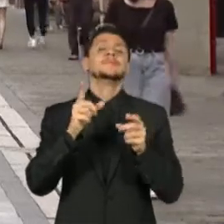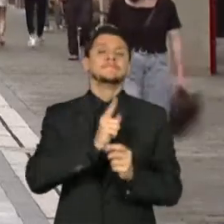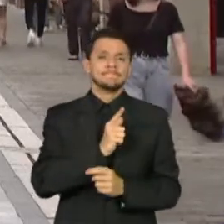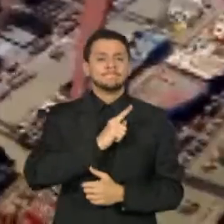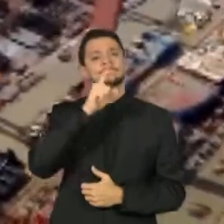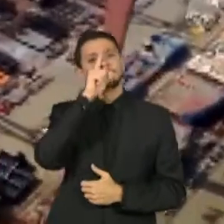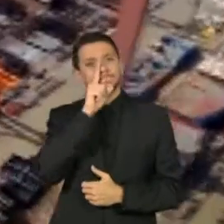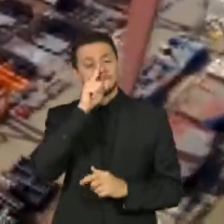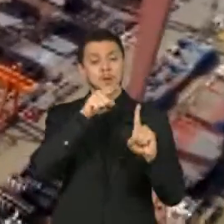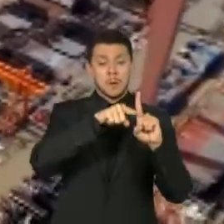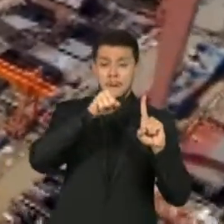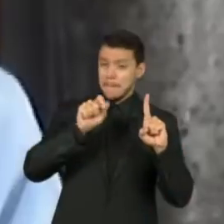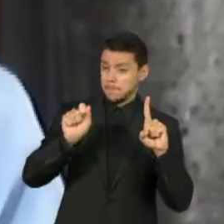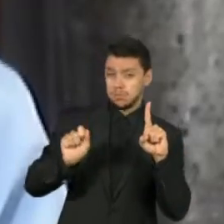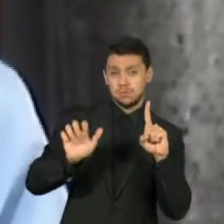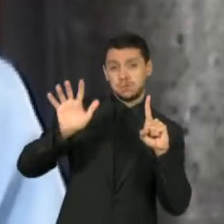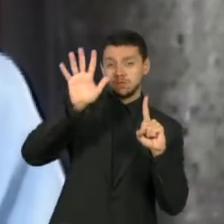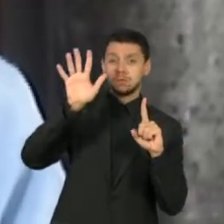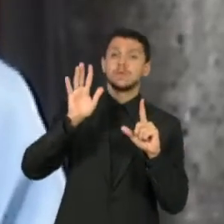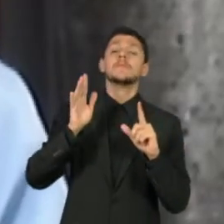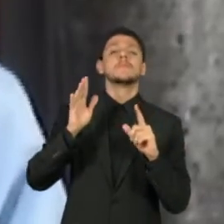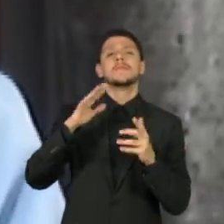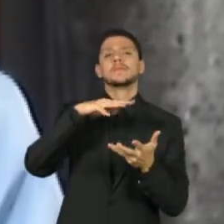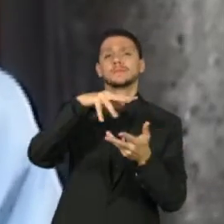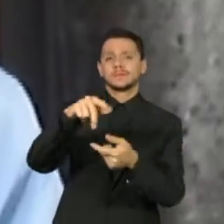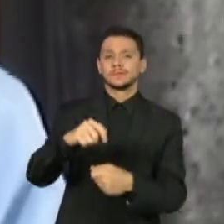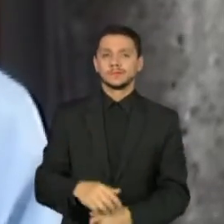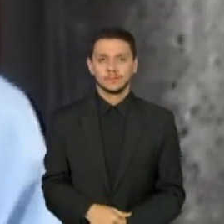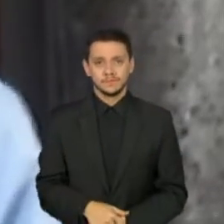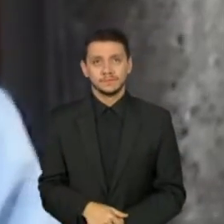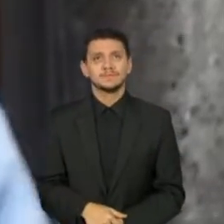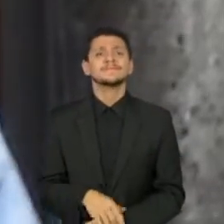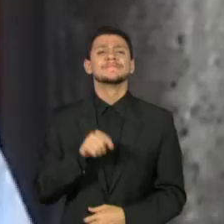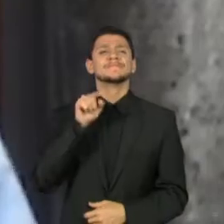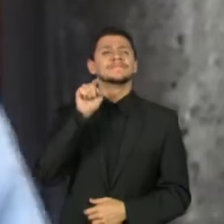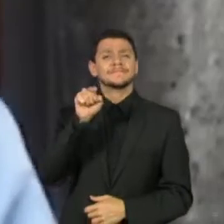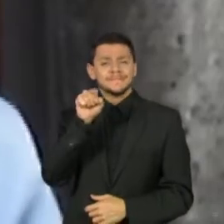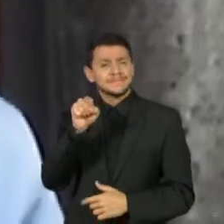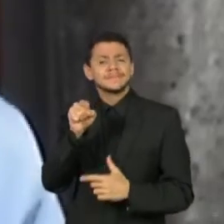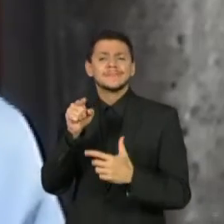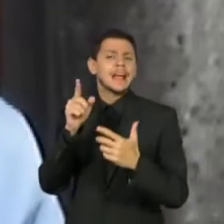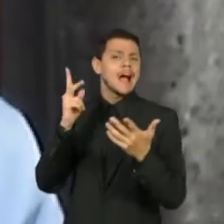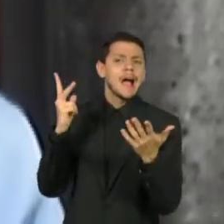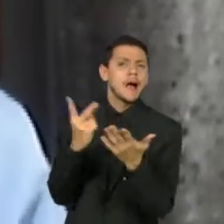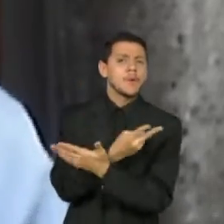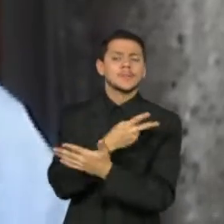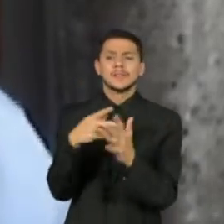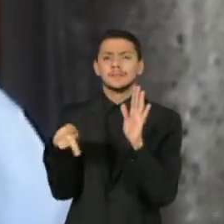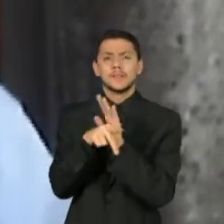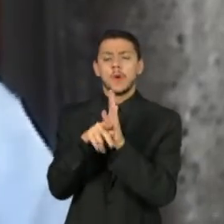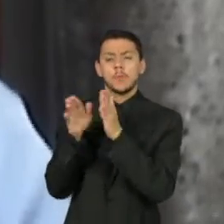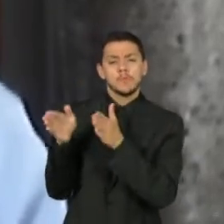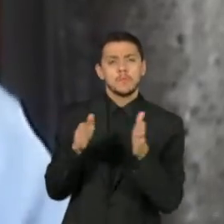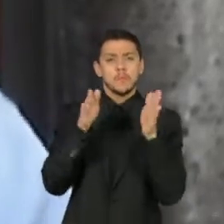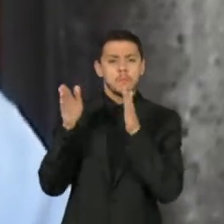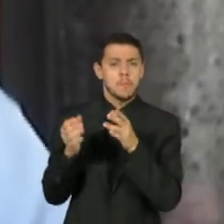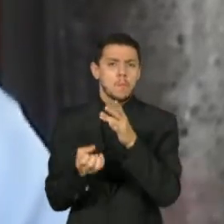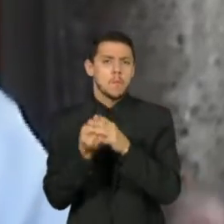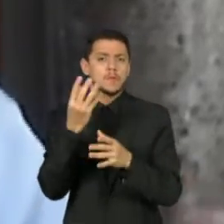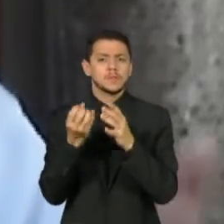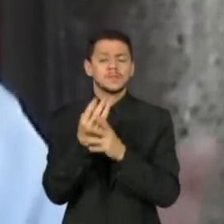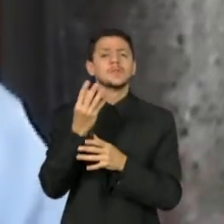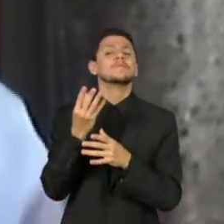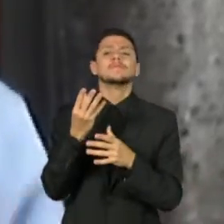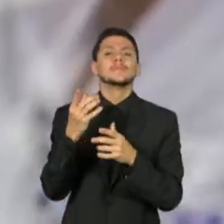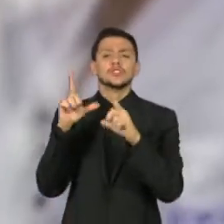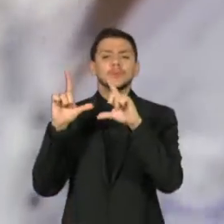arrancada inflacionária pelo mundo. Qual é a consequência de uma quebra de cadeias? Pressão de preço,